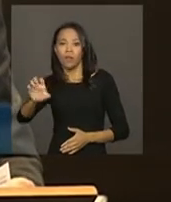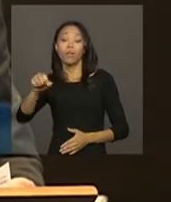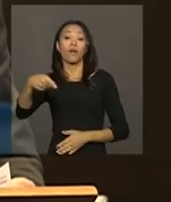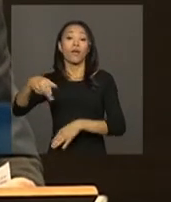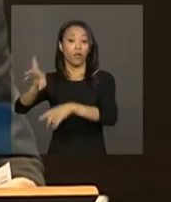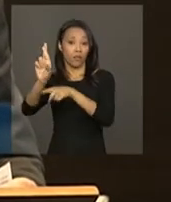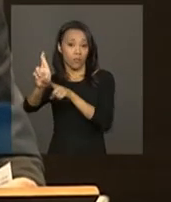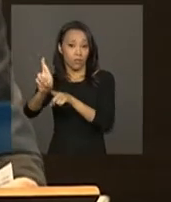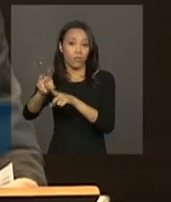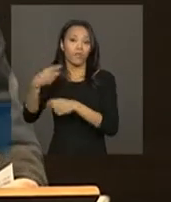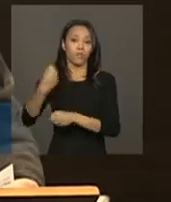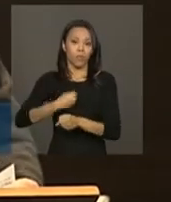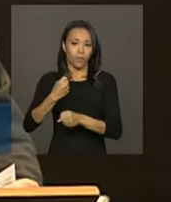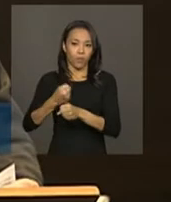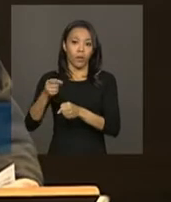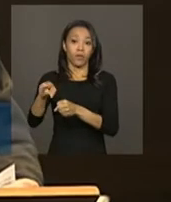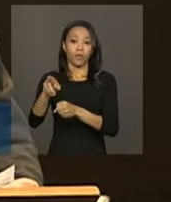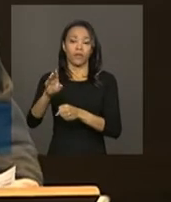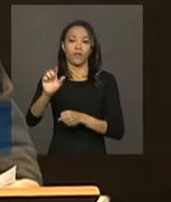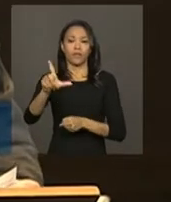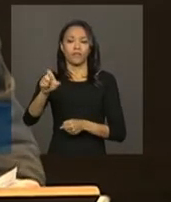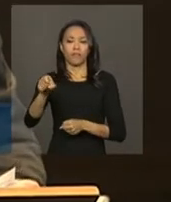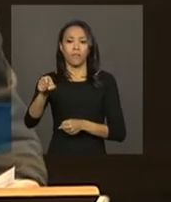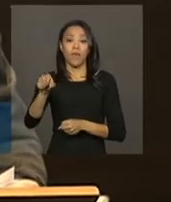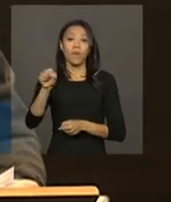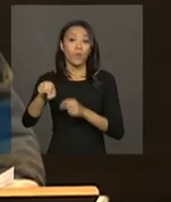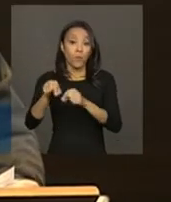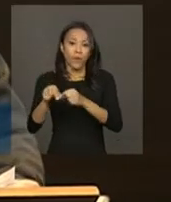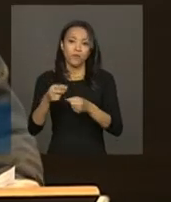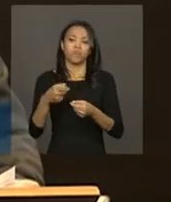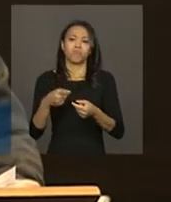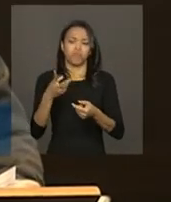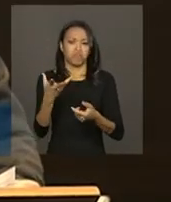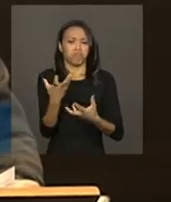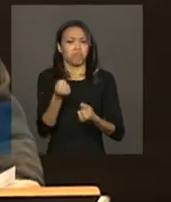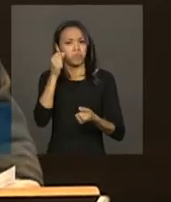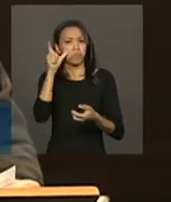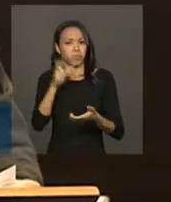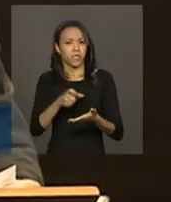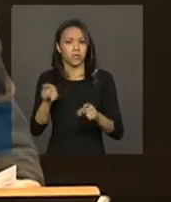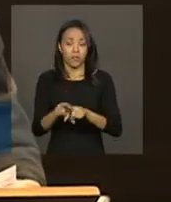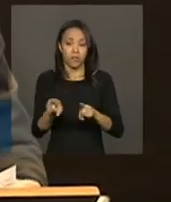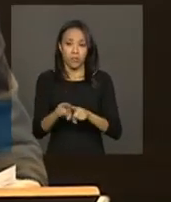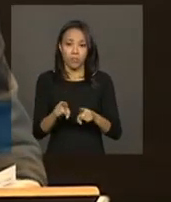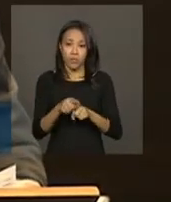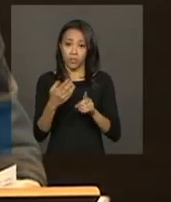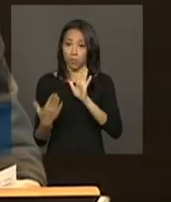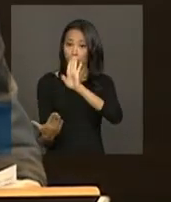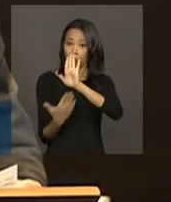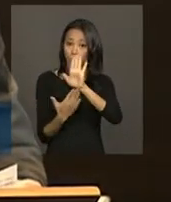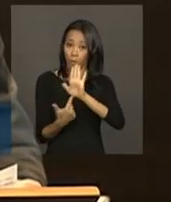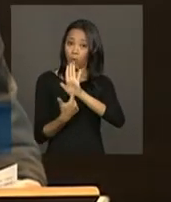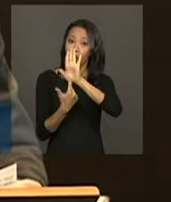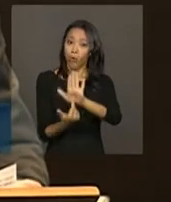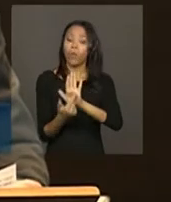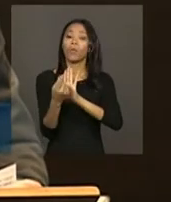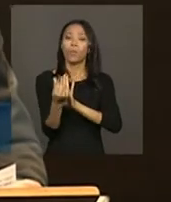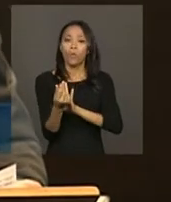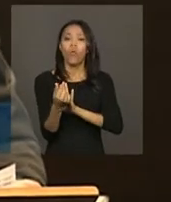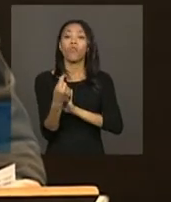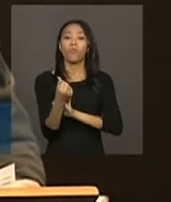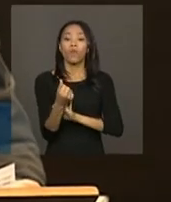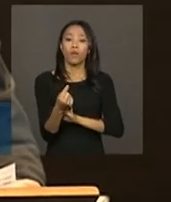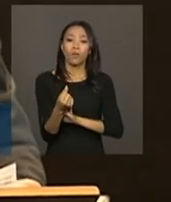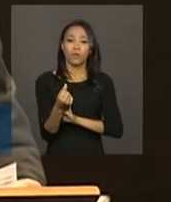Abengoa construção Brasil limitada declara que possui interesse em apresentar proposta financeira com